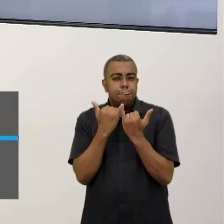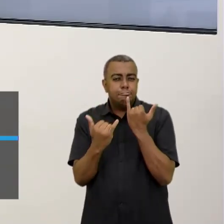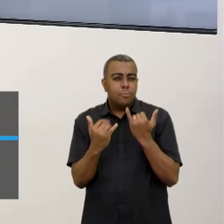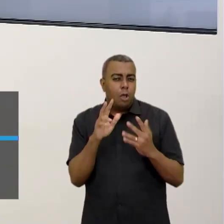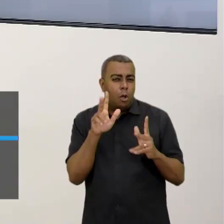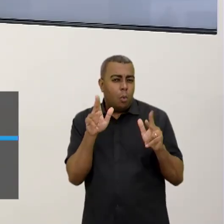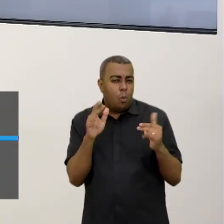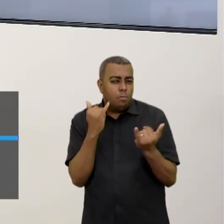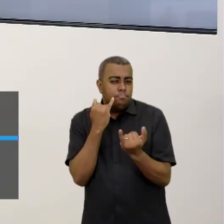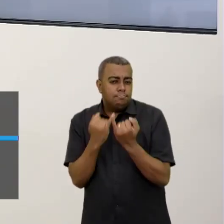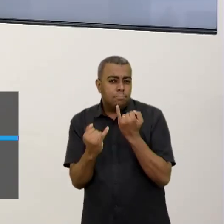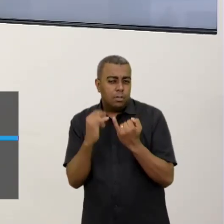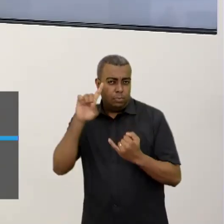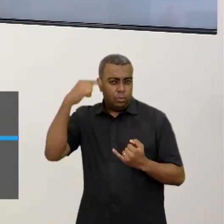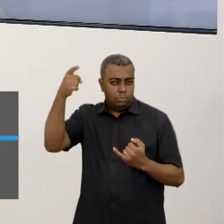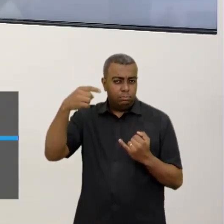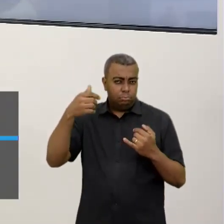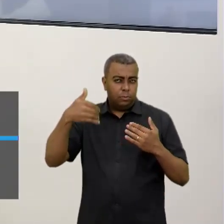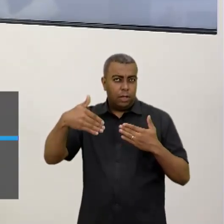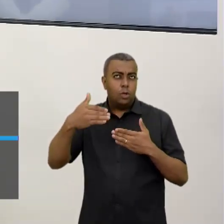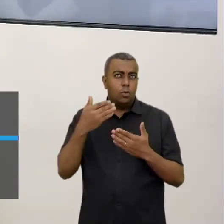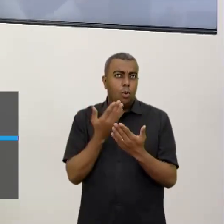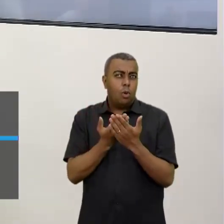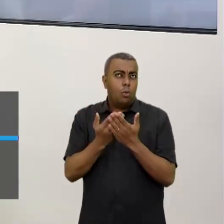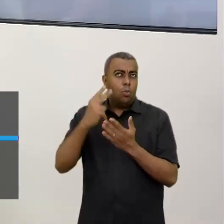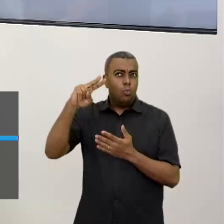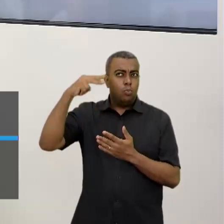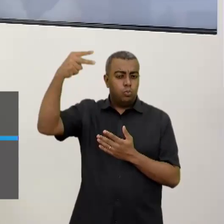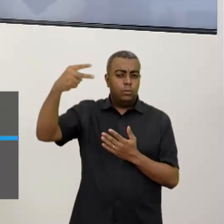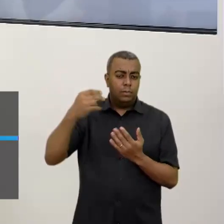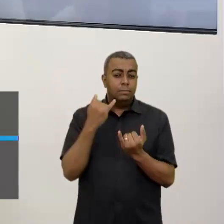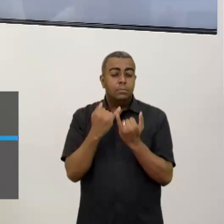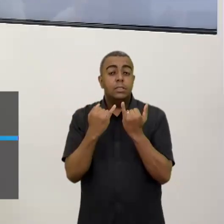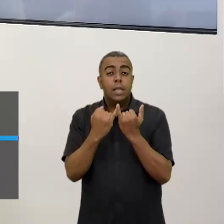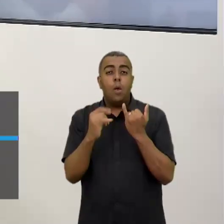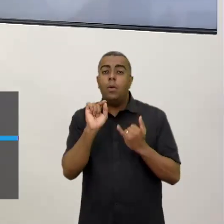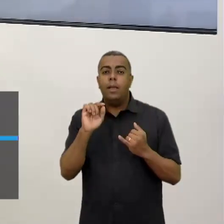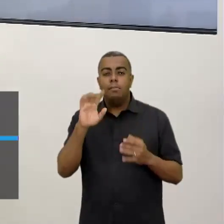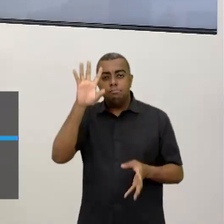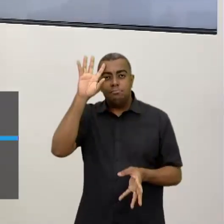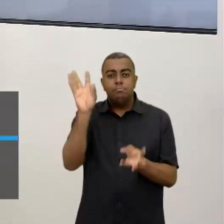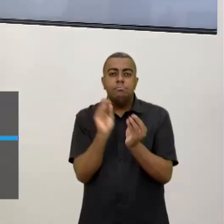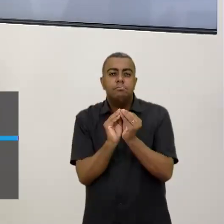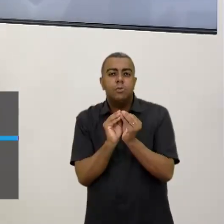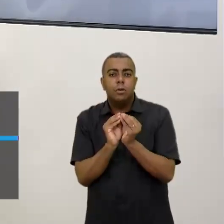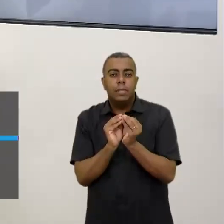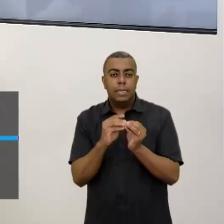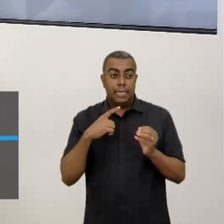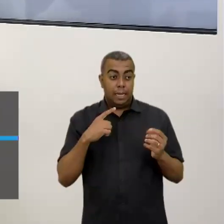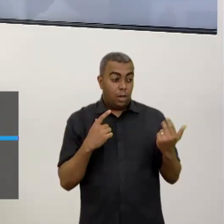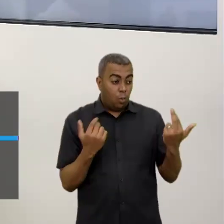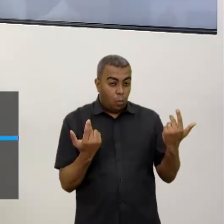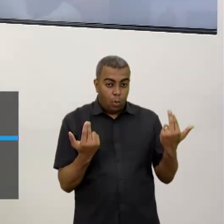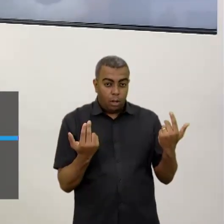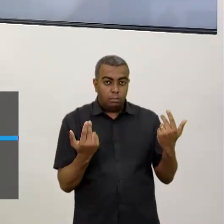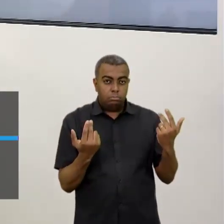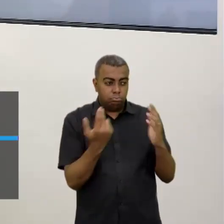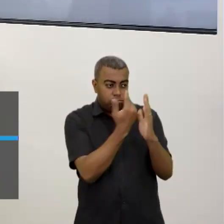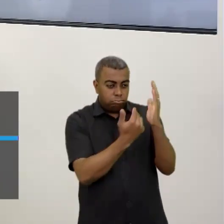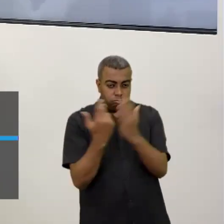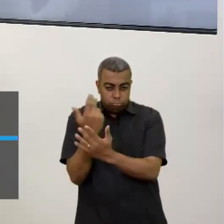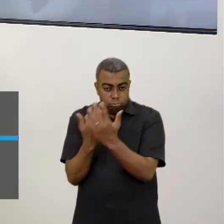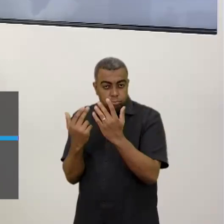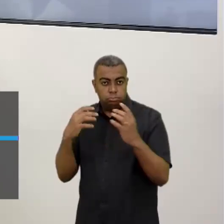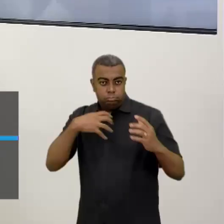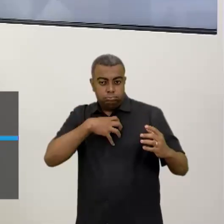ele daqui 2 aulas. Quando a gente fala que uma coisa é semelhante, a gente vai determinar o seguinte. Tem a mesma forma, né? Tem o